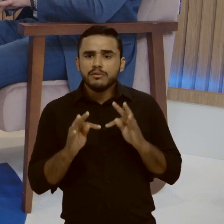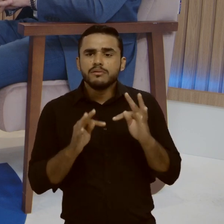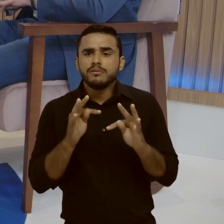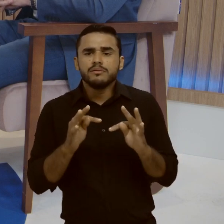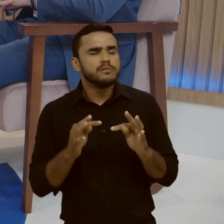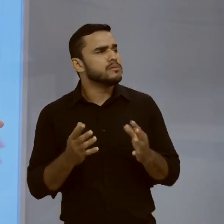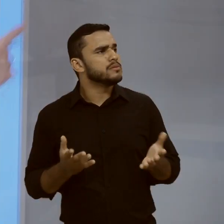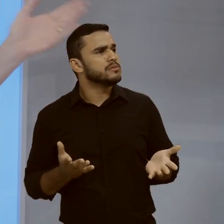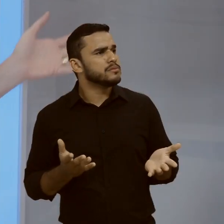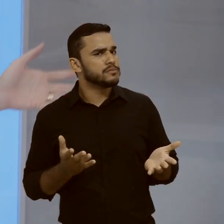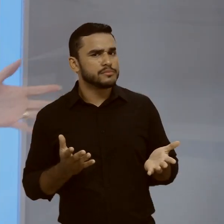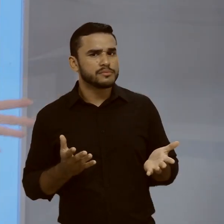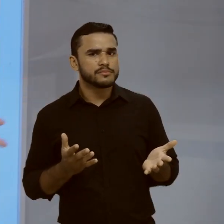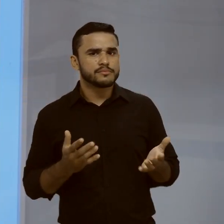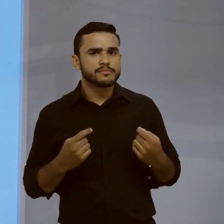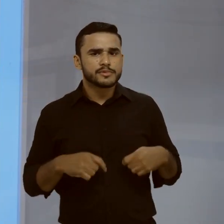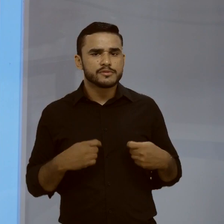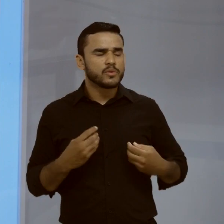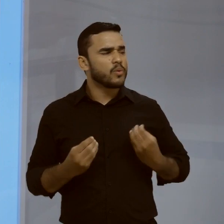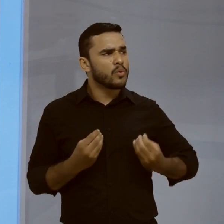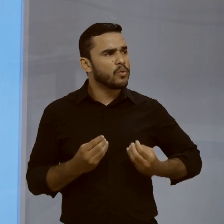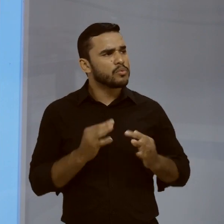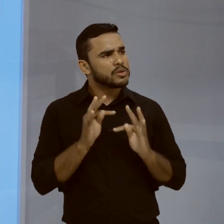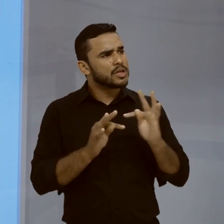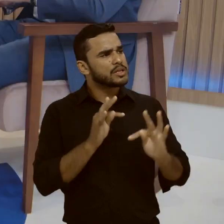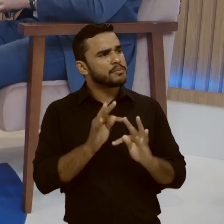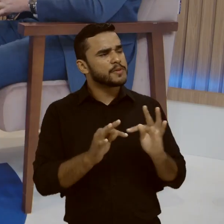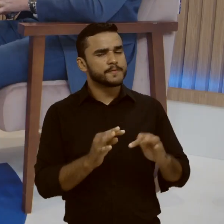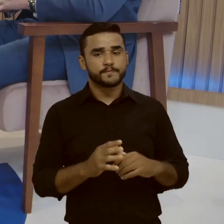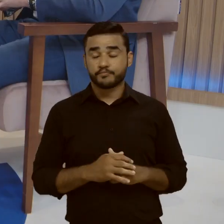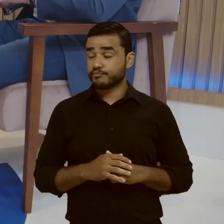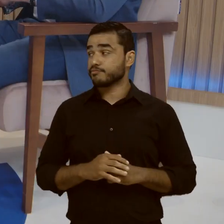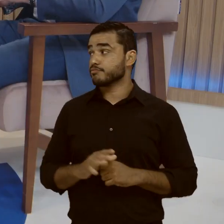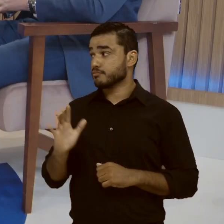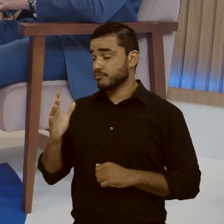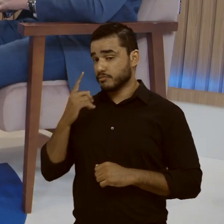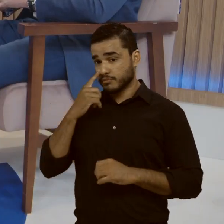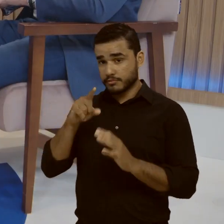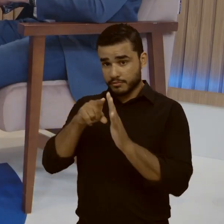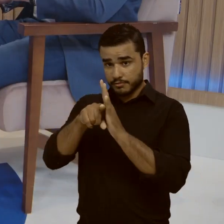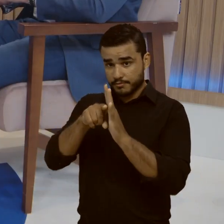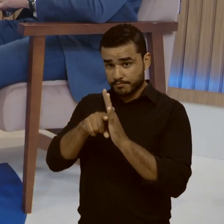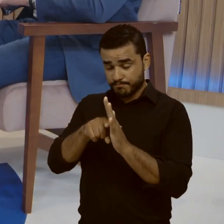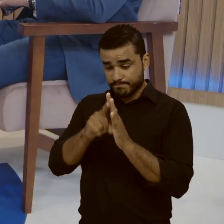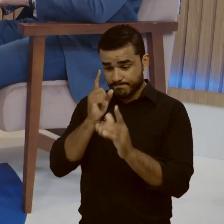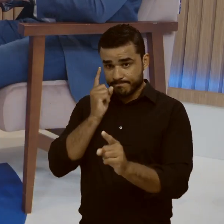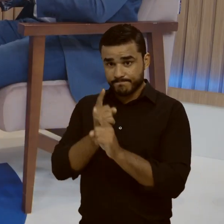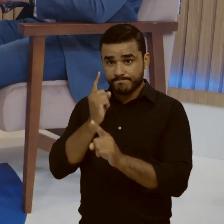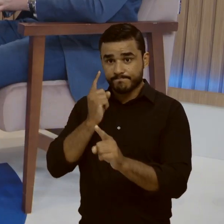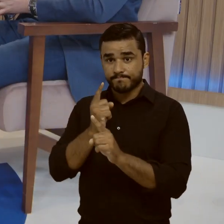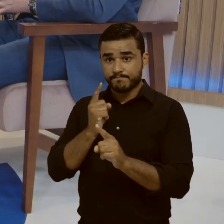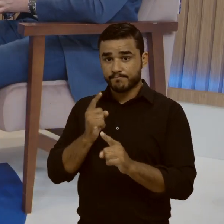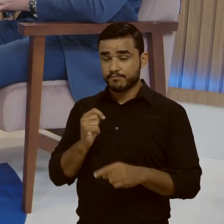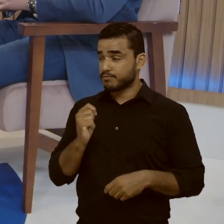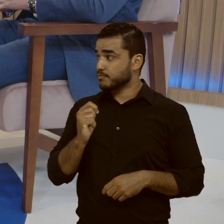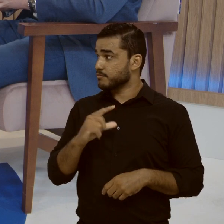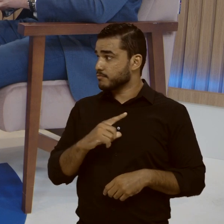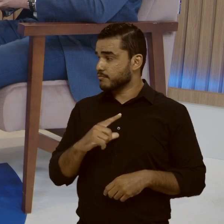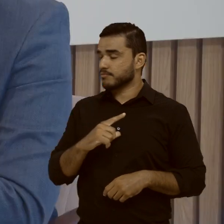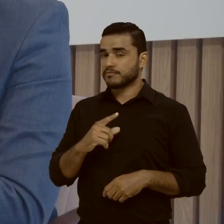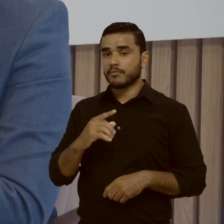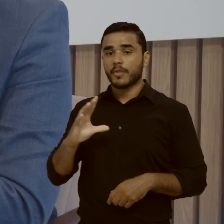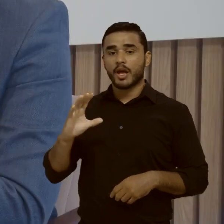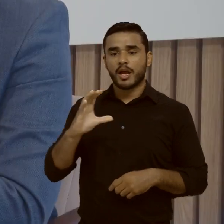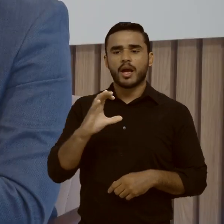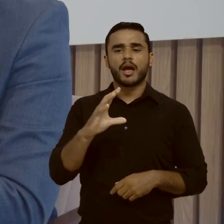essa busca de uma possível cura? Pronto, para a gente tratar, a gente primeiro diagnostica, tá? E quando a gente fala de diagnóstico em câncer de